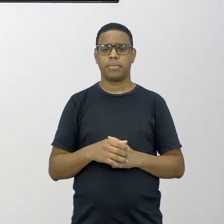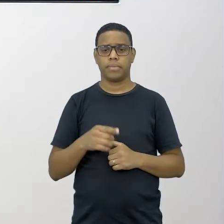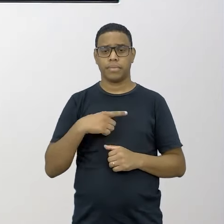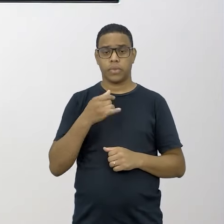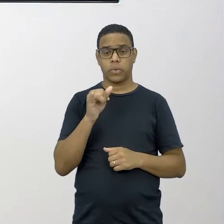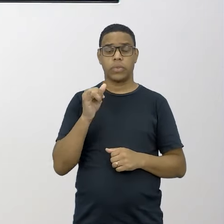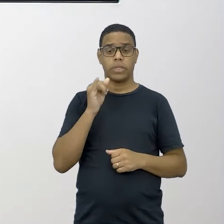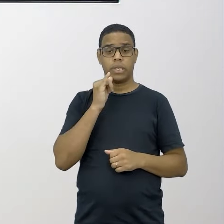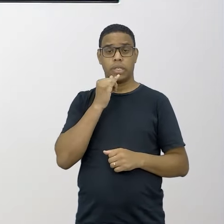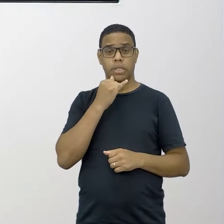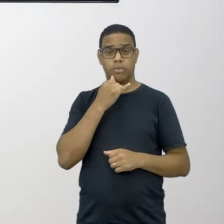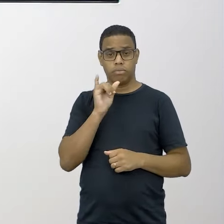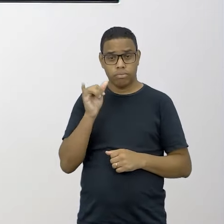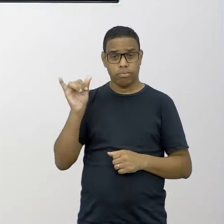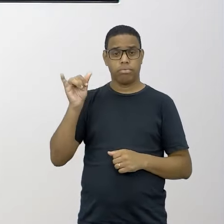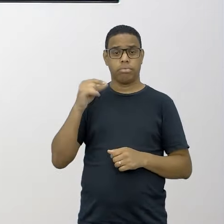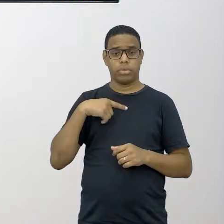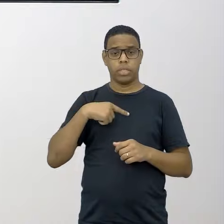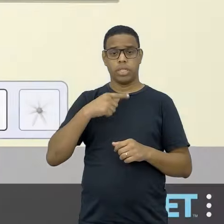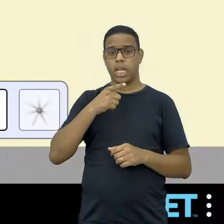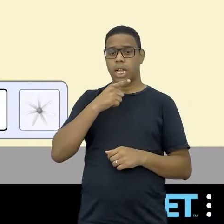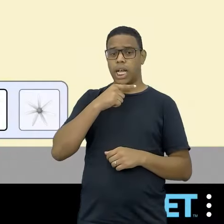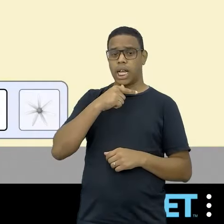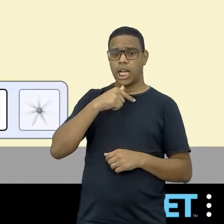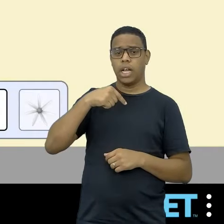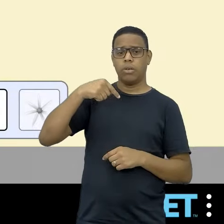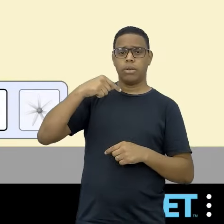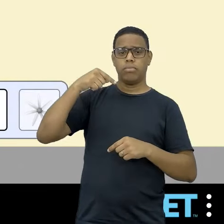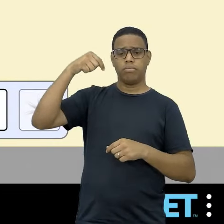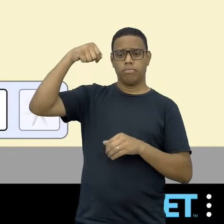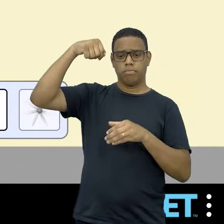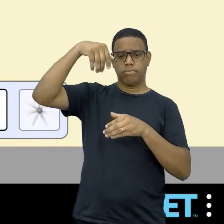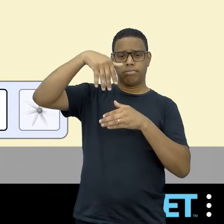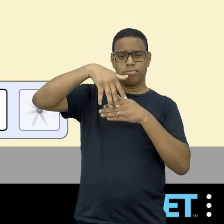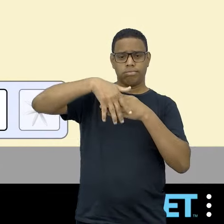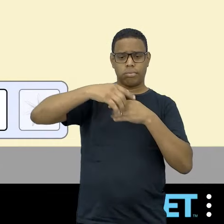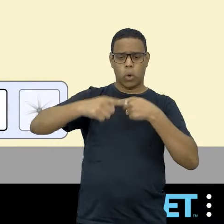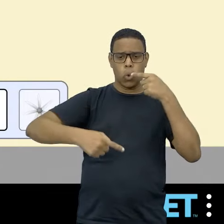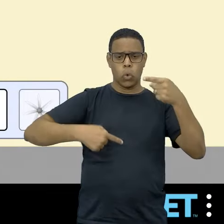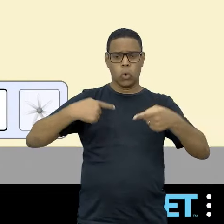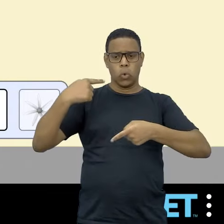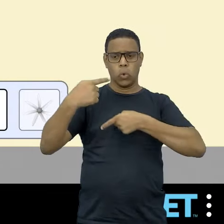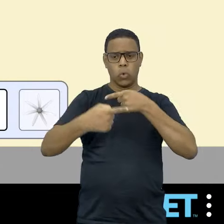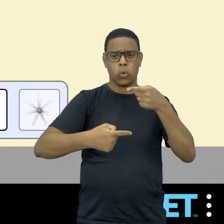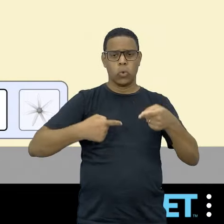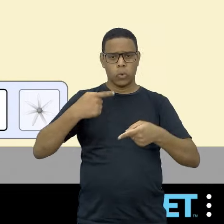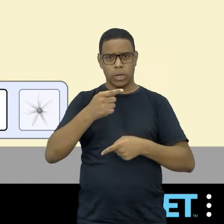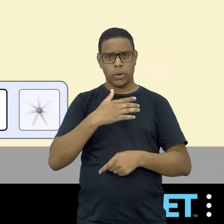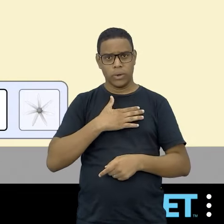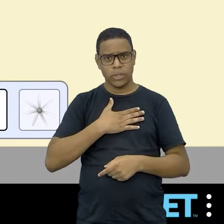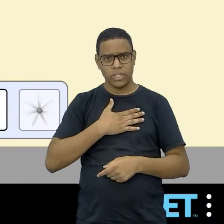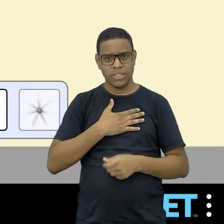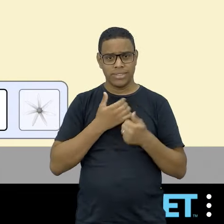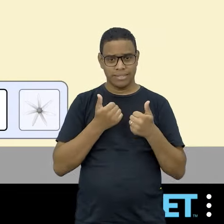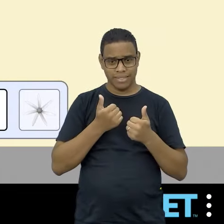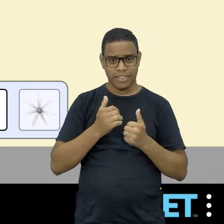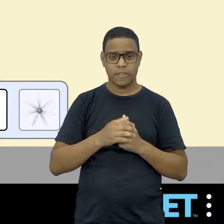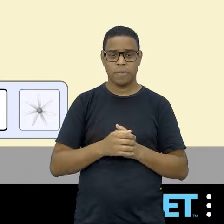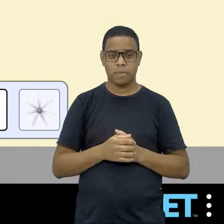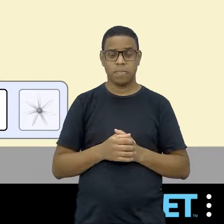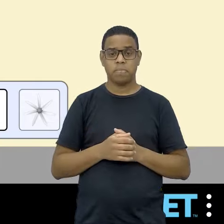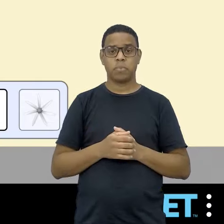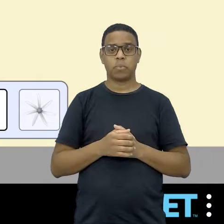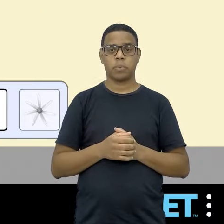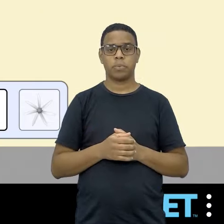energia aqui que eu posso fazer a água cair numa roda d'água. Olha lá. Gostou ou não? Aí você abre aqui